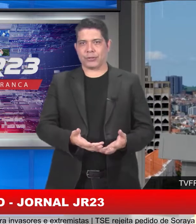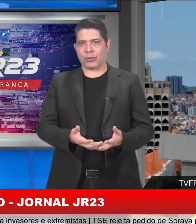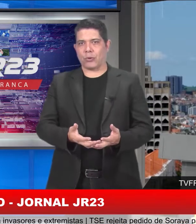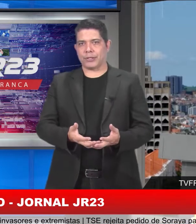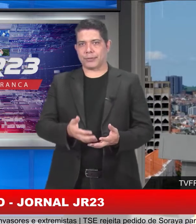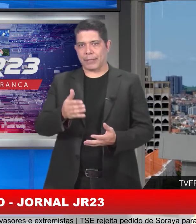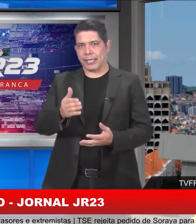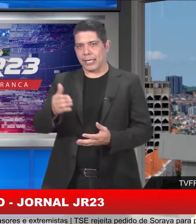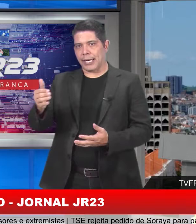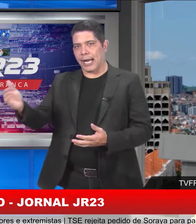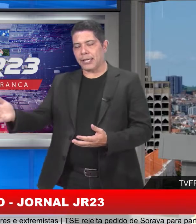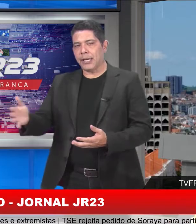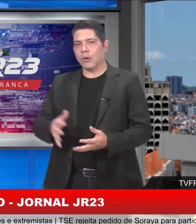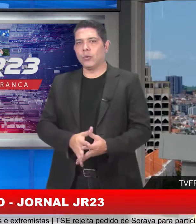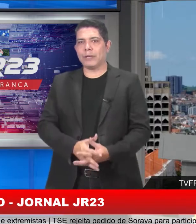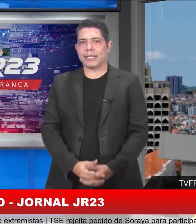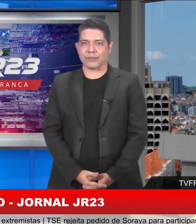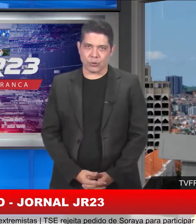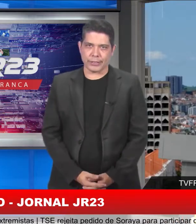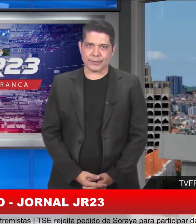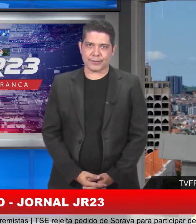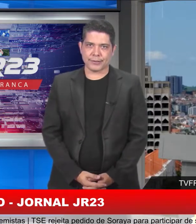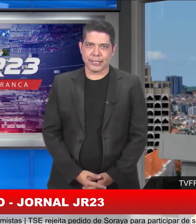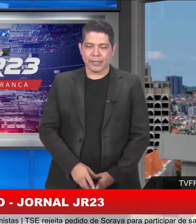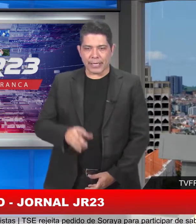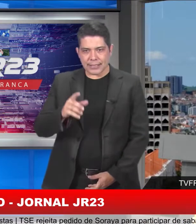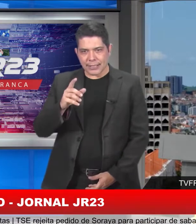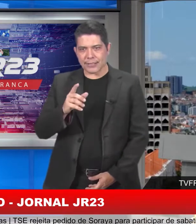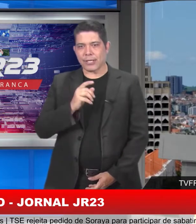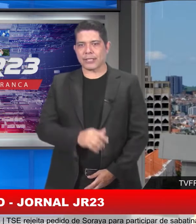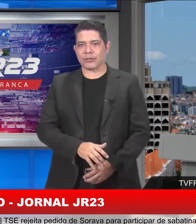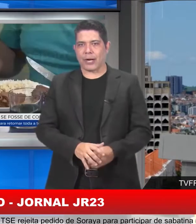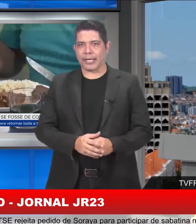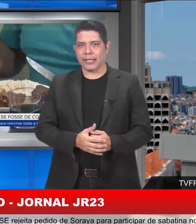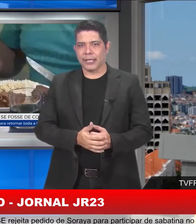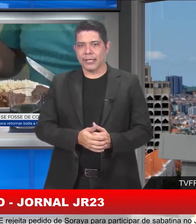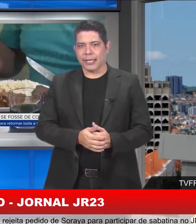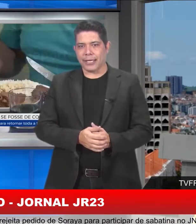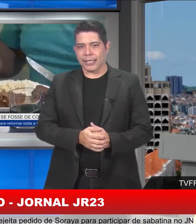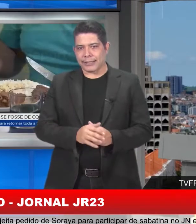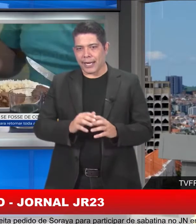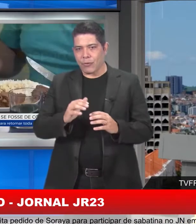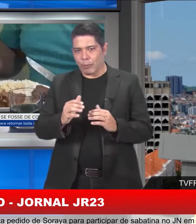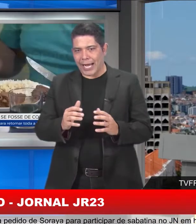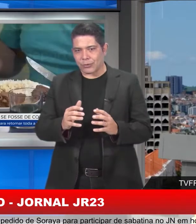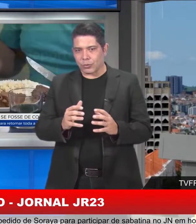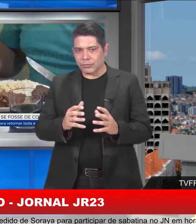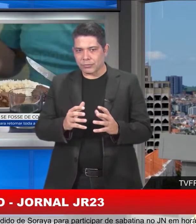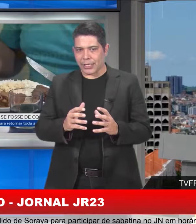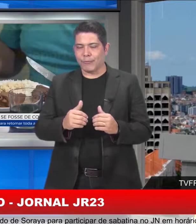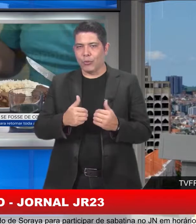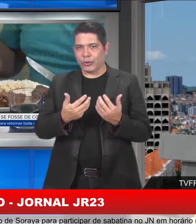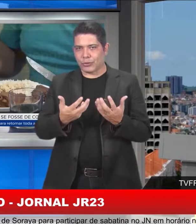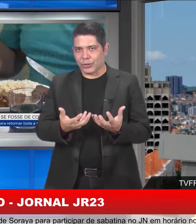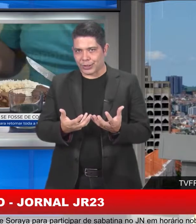das pessoas para enganar umas às outras? Presta atenção nessa história. Tem um prato